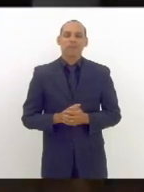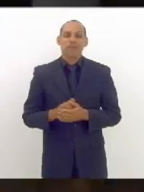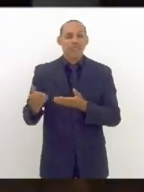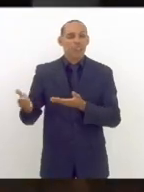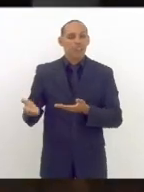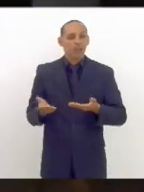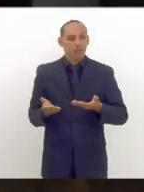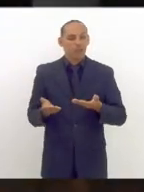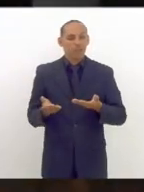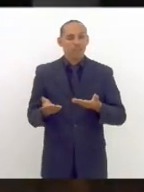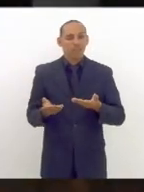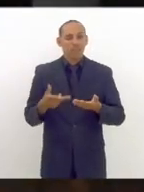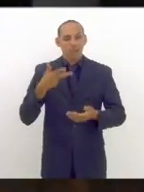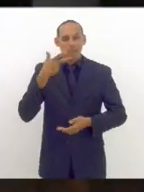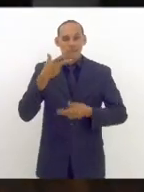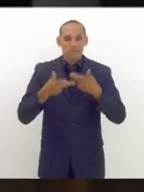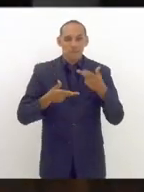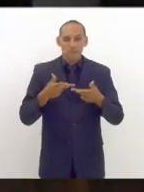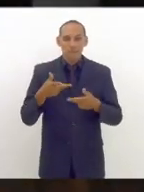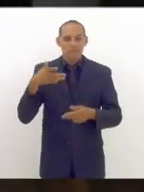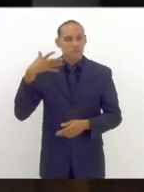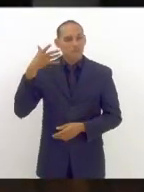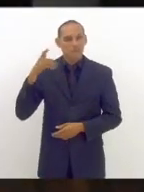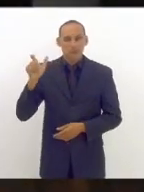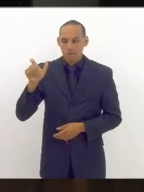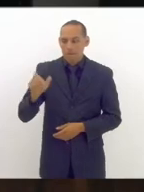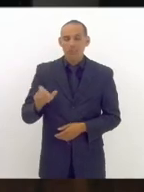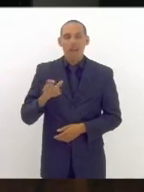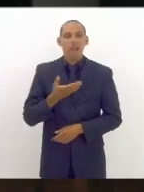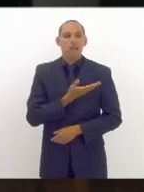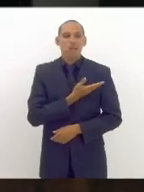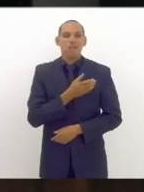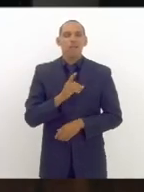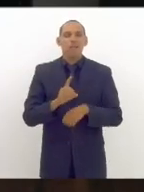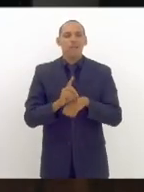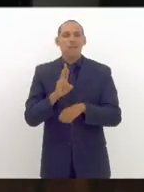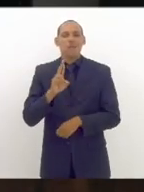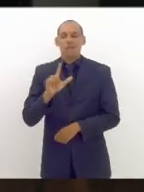Convido para fazer uso da palavra nosso amigo doutor Luizinho.